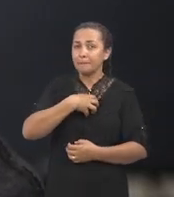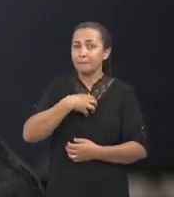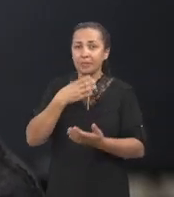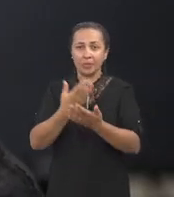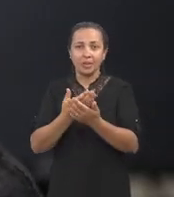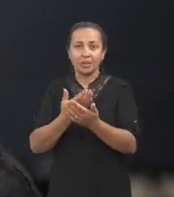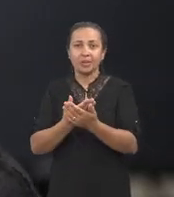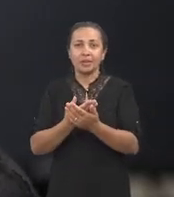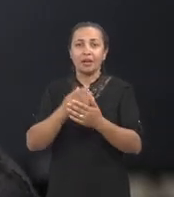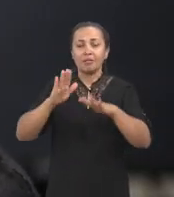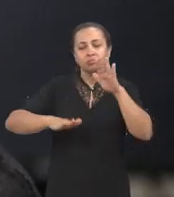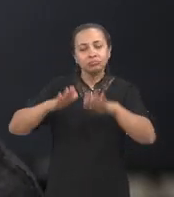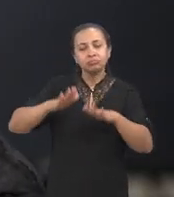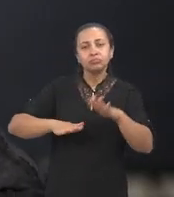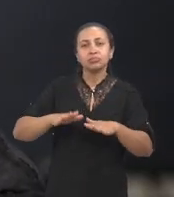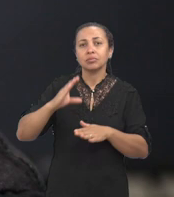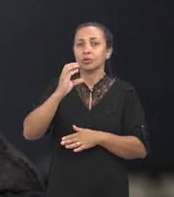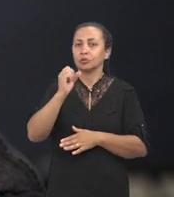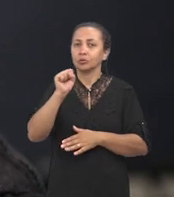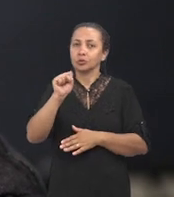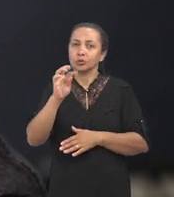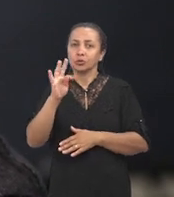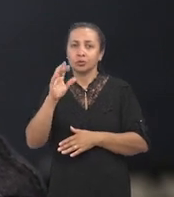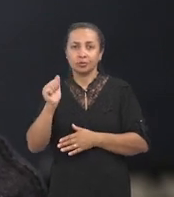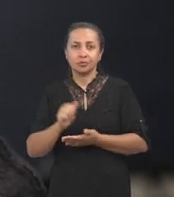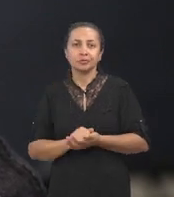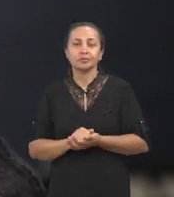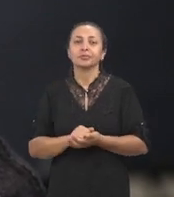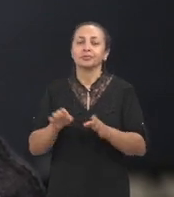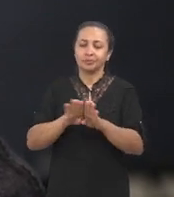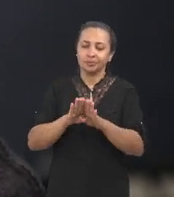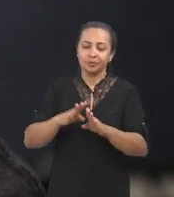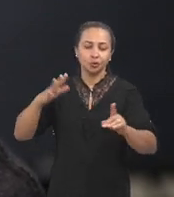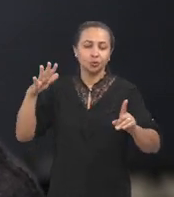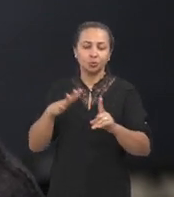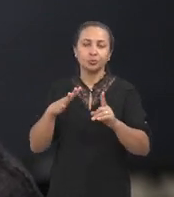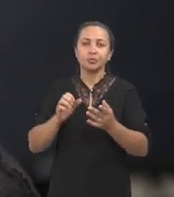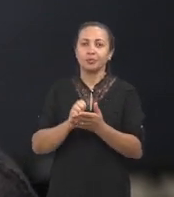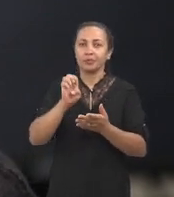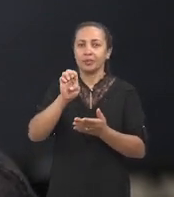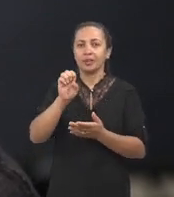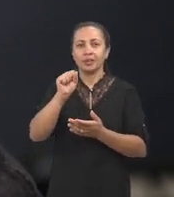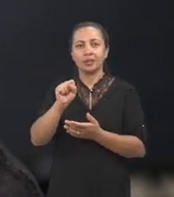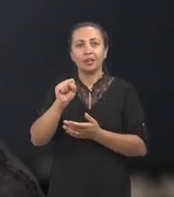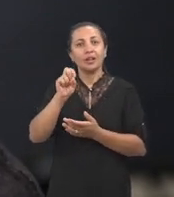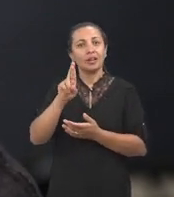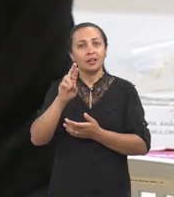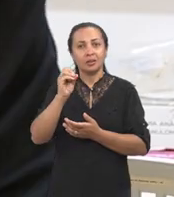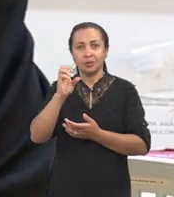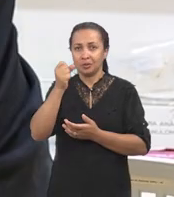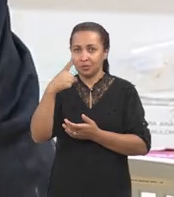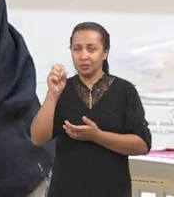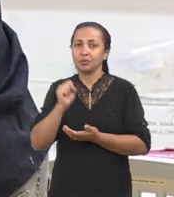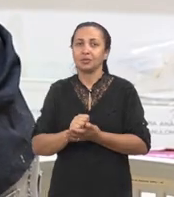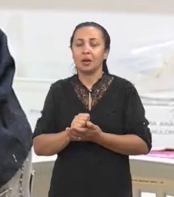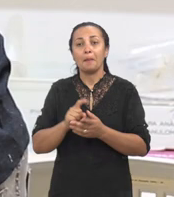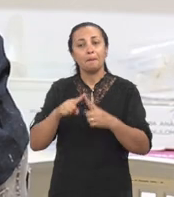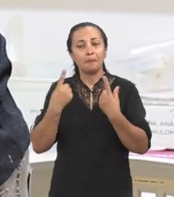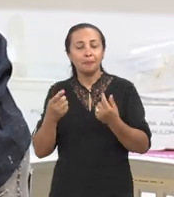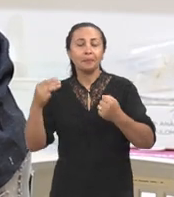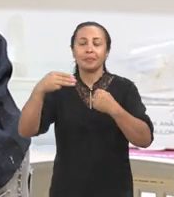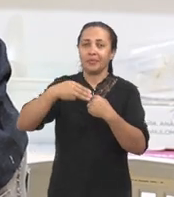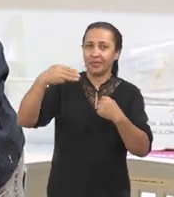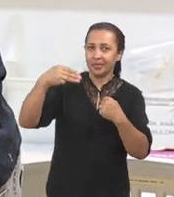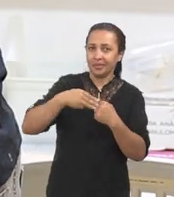a variação da linha de costa né a situação né da bem pacto era uma coceira nas praias só que